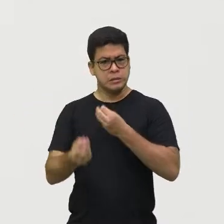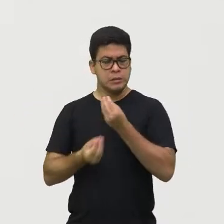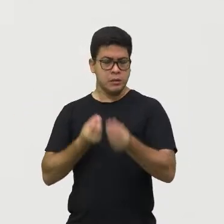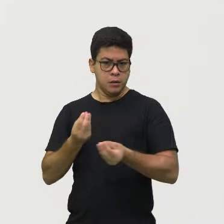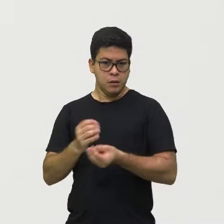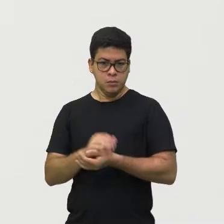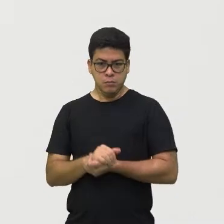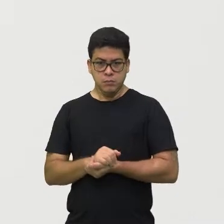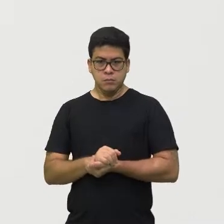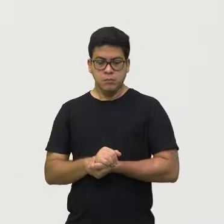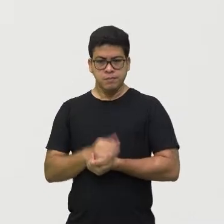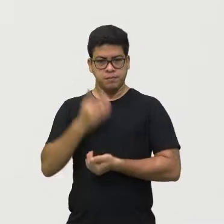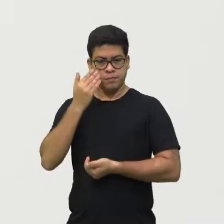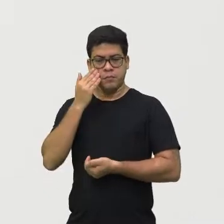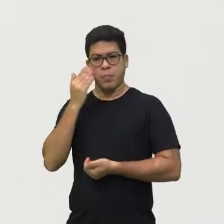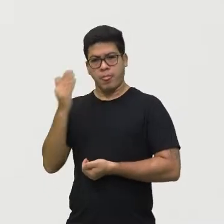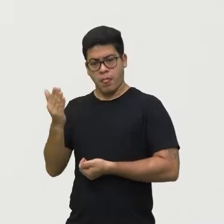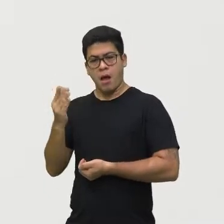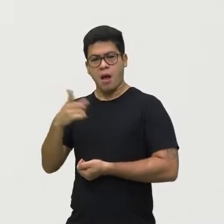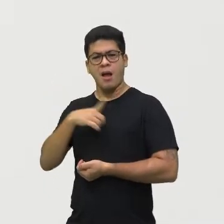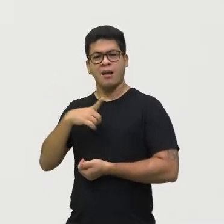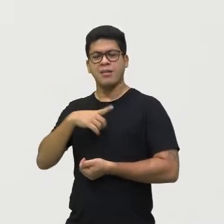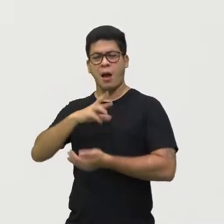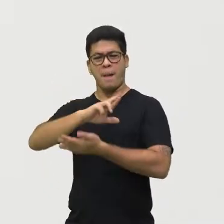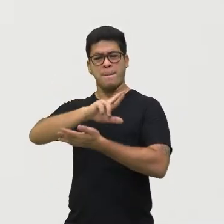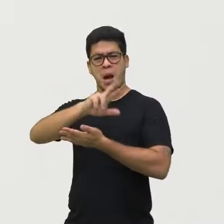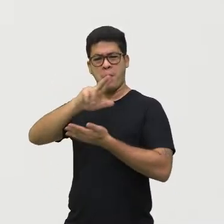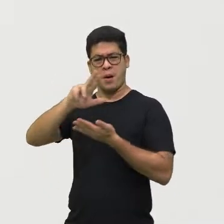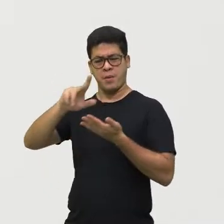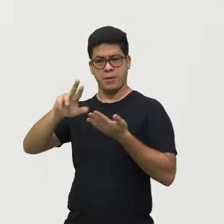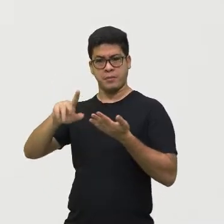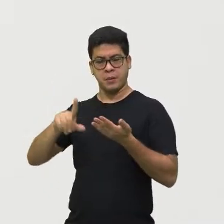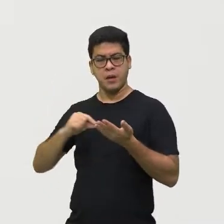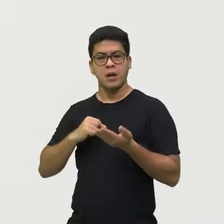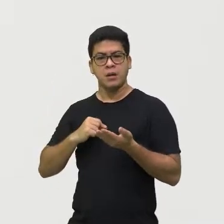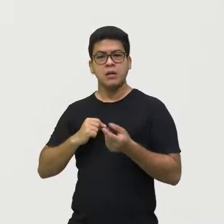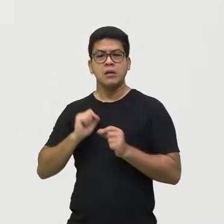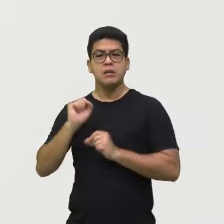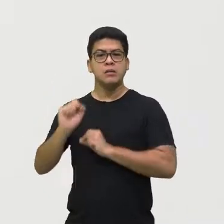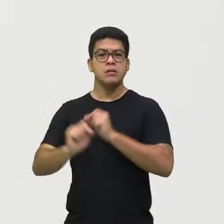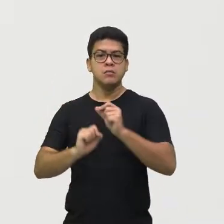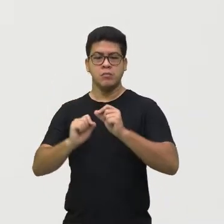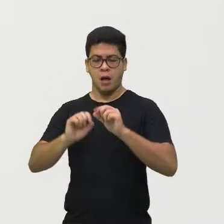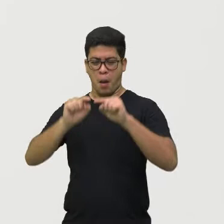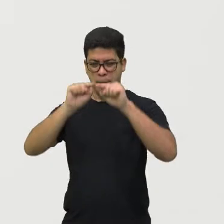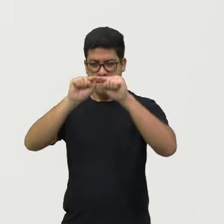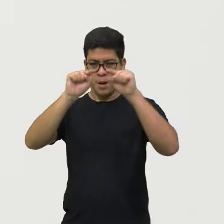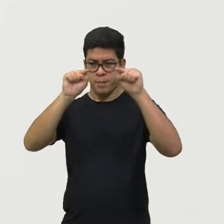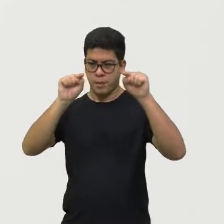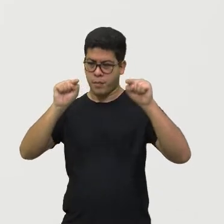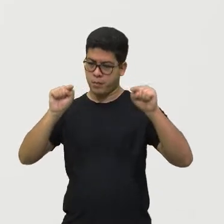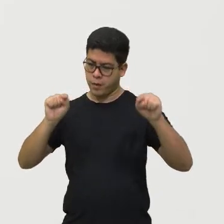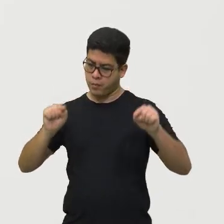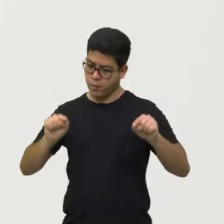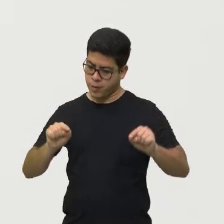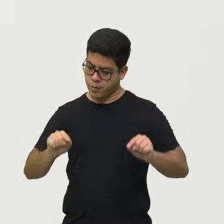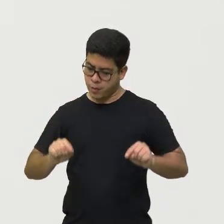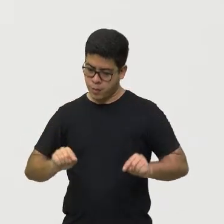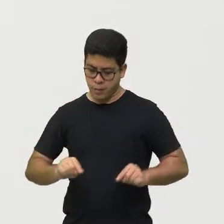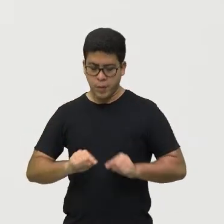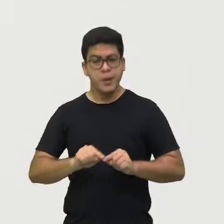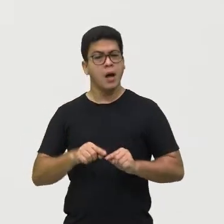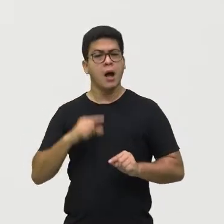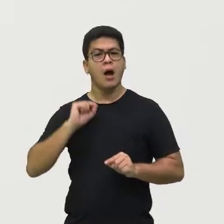à carga elétrica. Veja que aqui eu tenho várias linhas equipotenciais, são essas linhas pontilhadas que estão circulando a